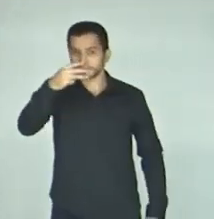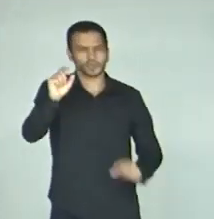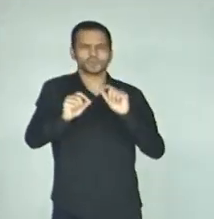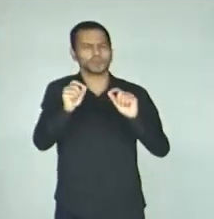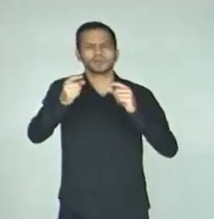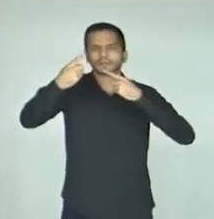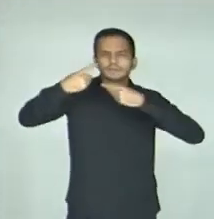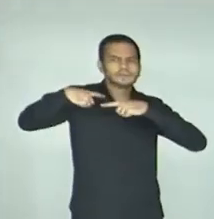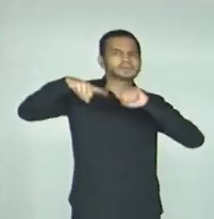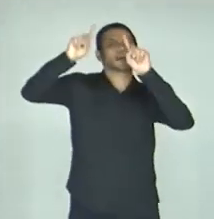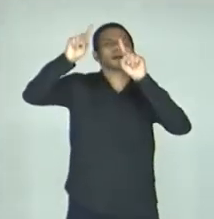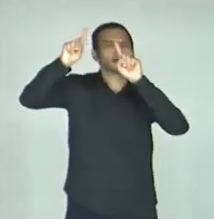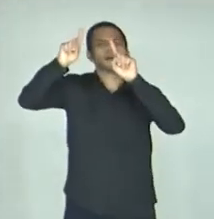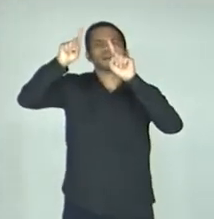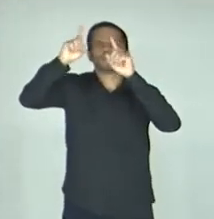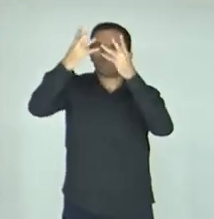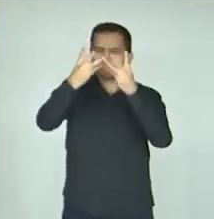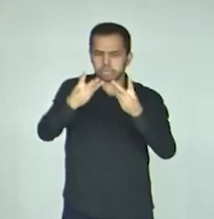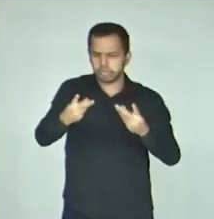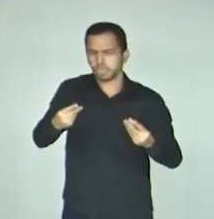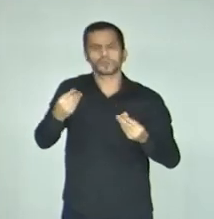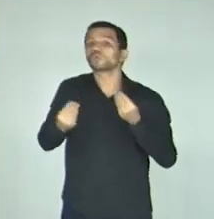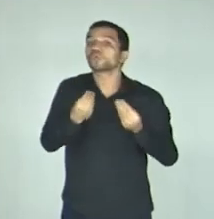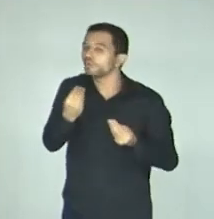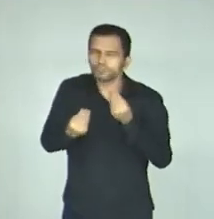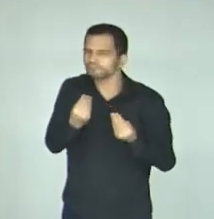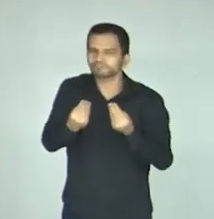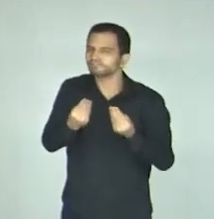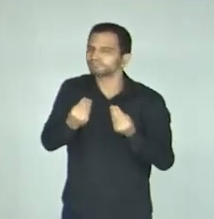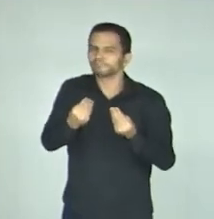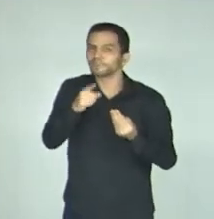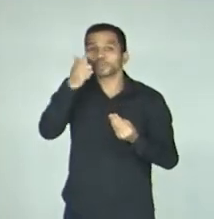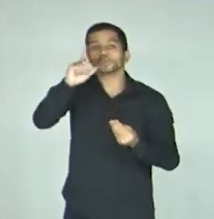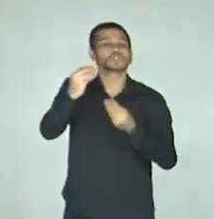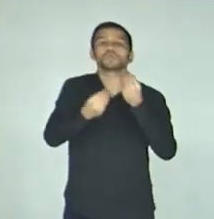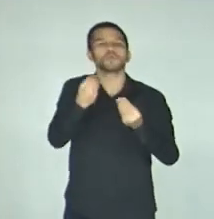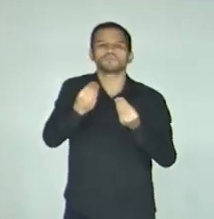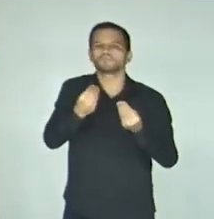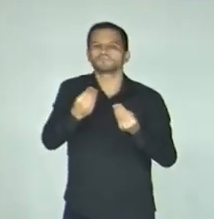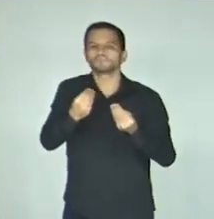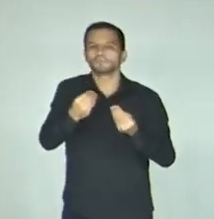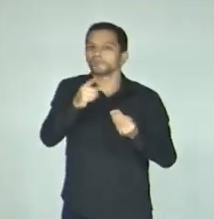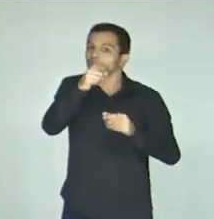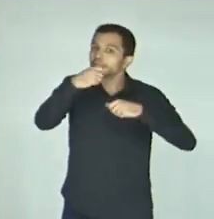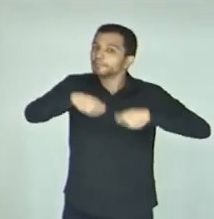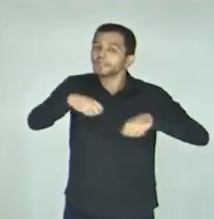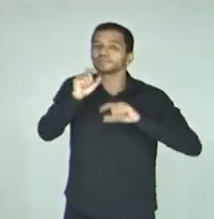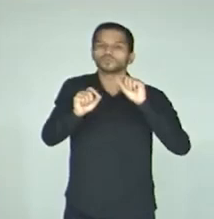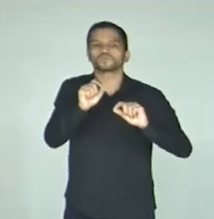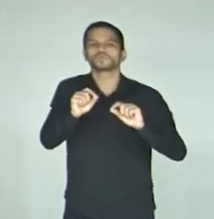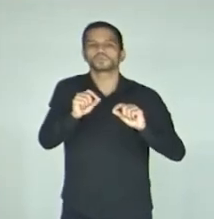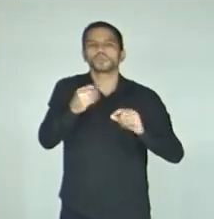como jogar fora as bençãos somos jogar fora uma vida abençoada faça as pessoas de sua